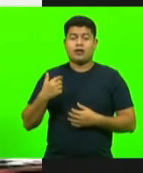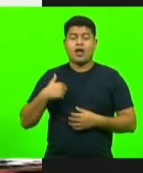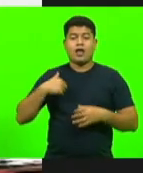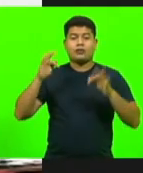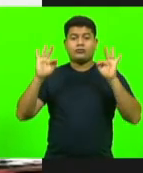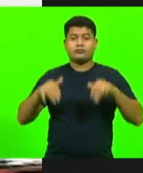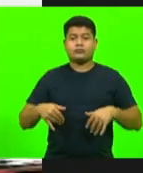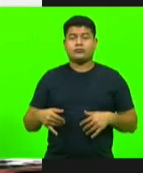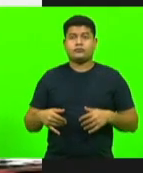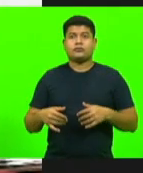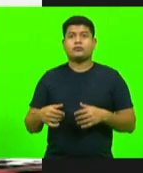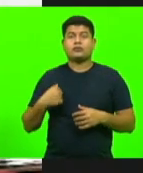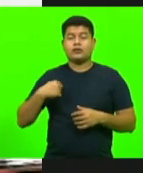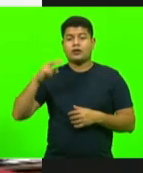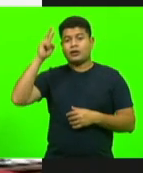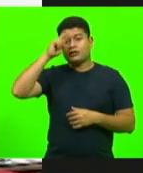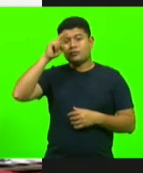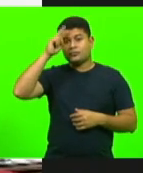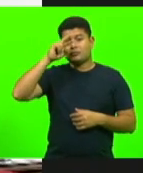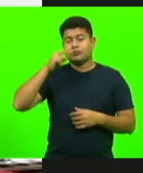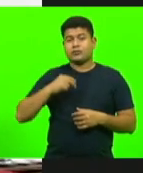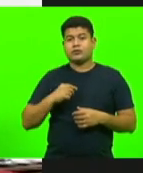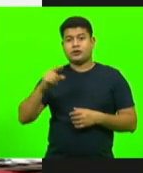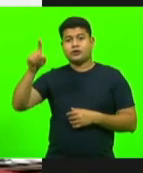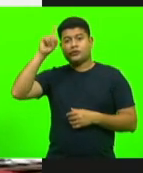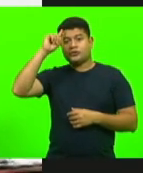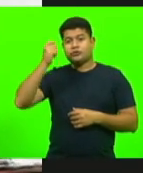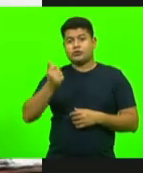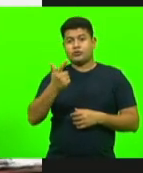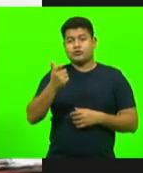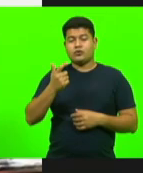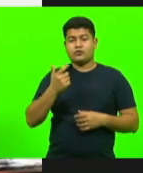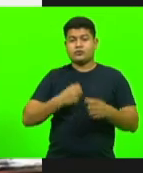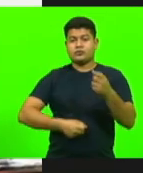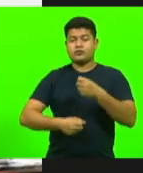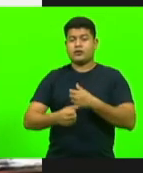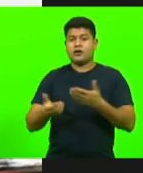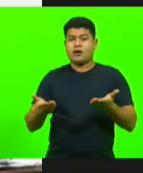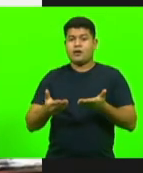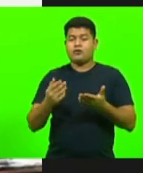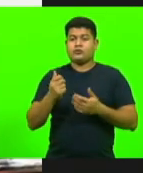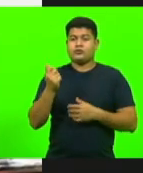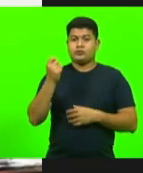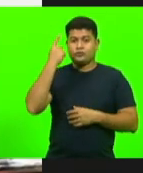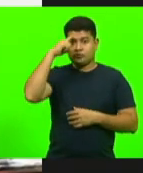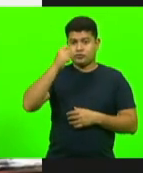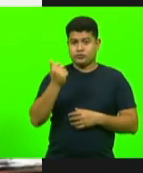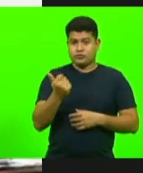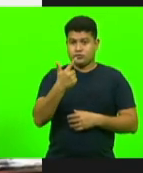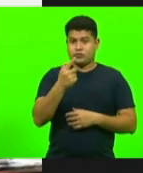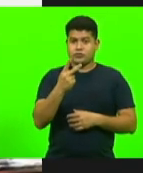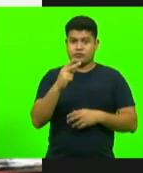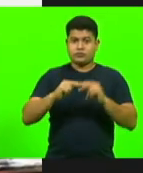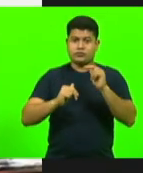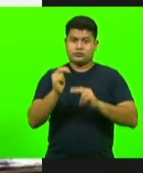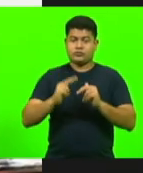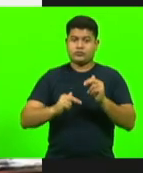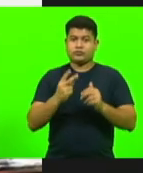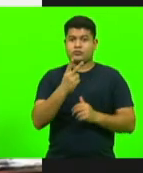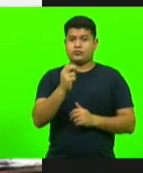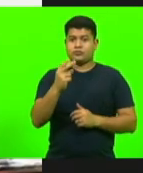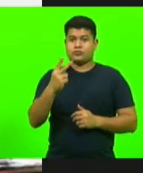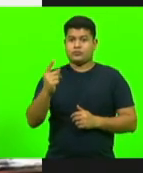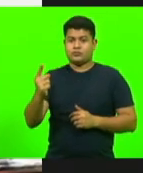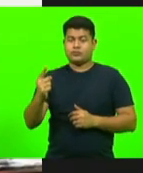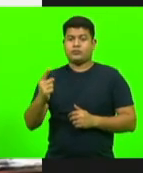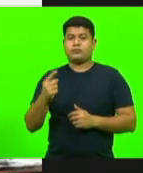minha palavra gostaria de recordar a 12 dias atrás o dia 12:52 completou 12 anos de promulgação da Lei